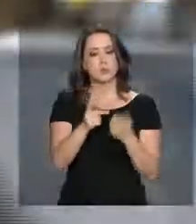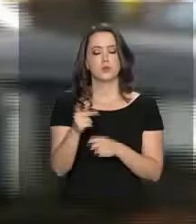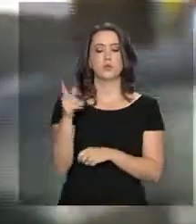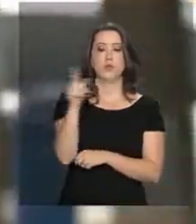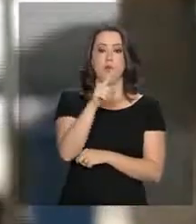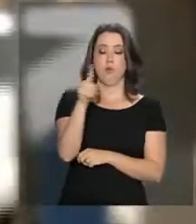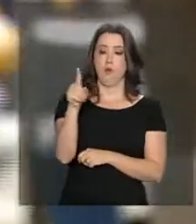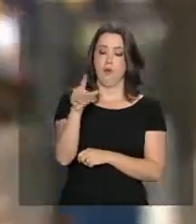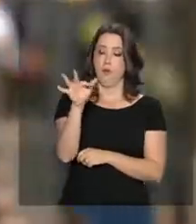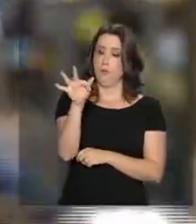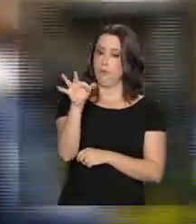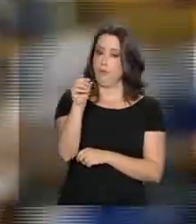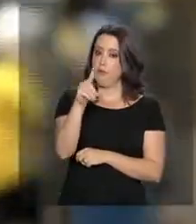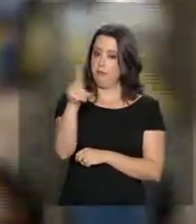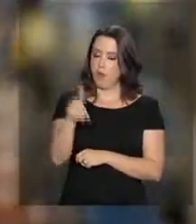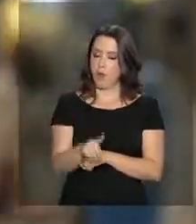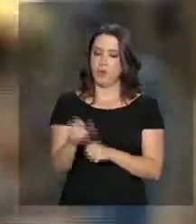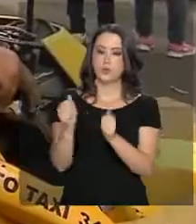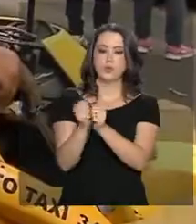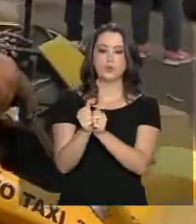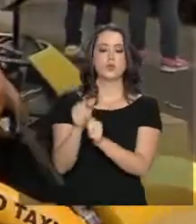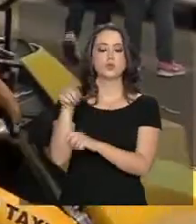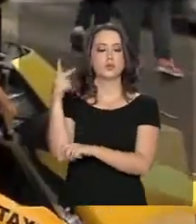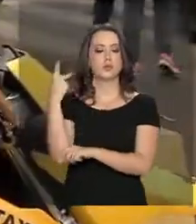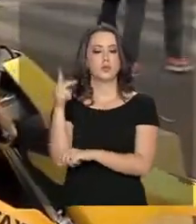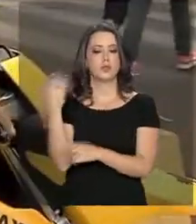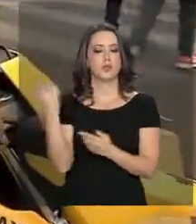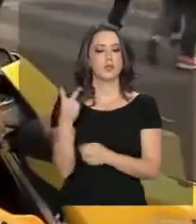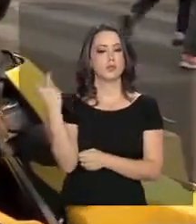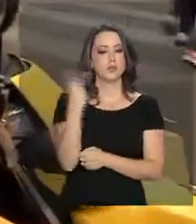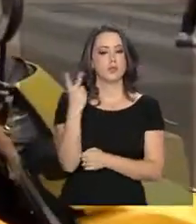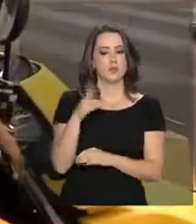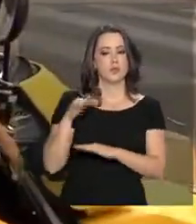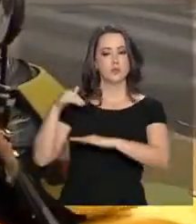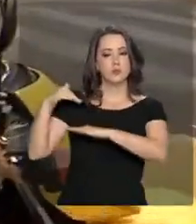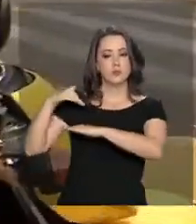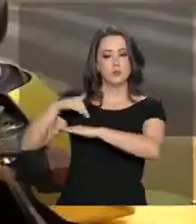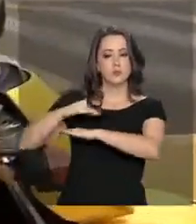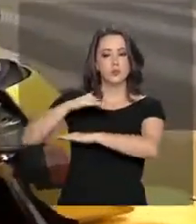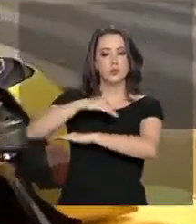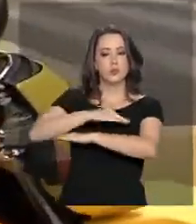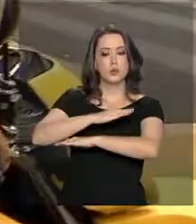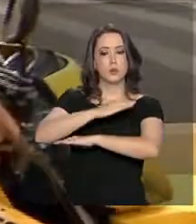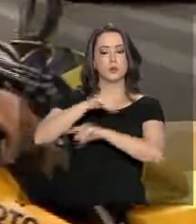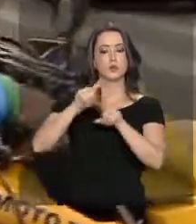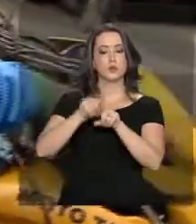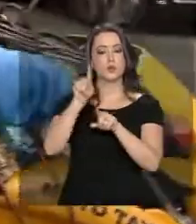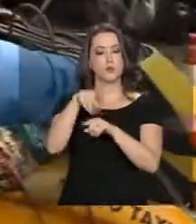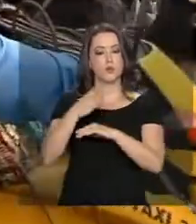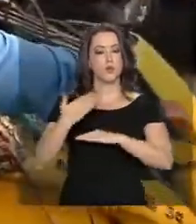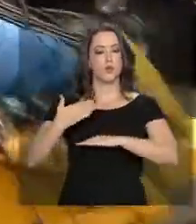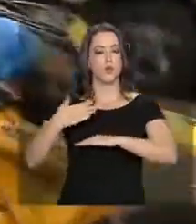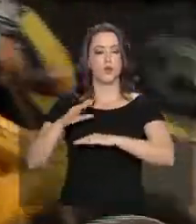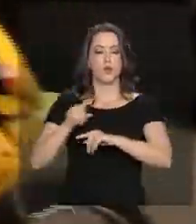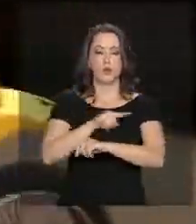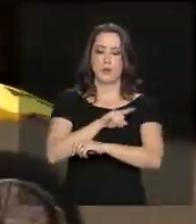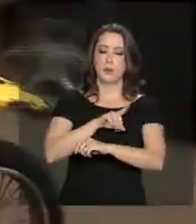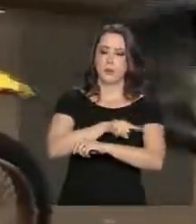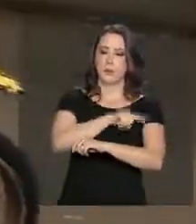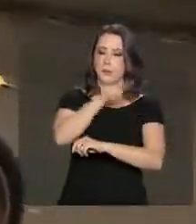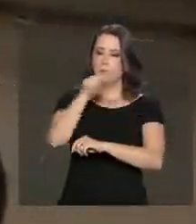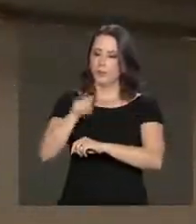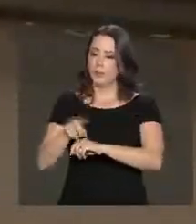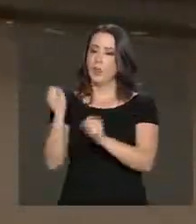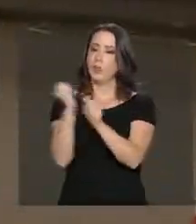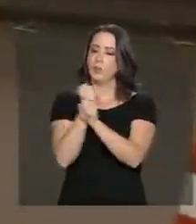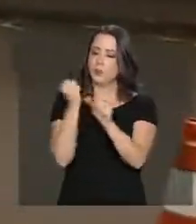no Paraguai, passando sobre o rio Paraná. Agora, uma segunda ponte entre os dois países será construída na região. Laurindo comemora